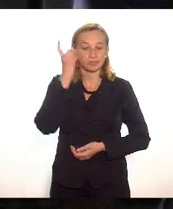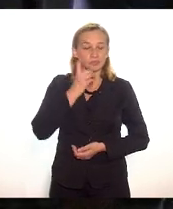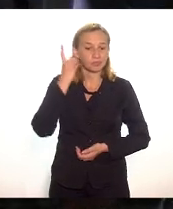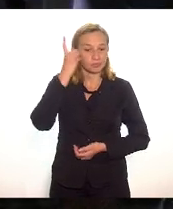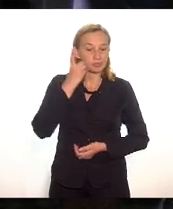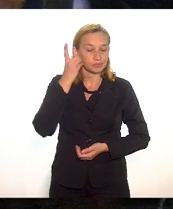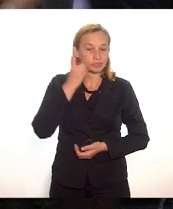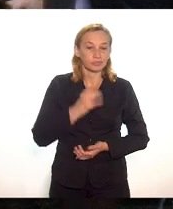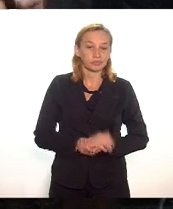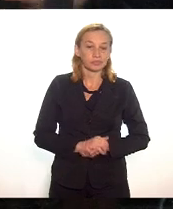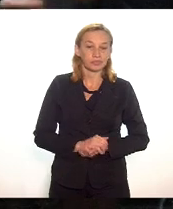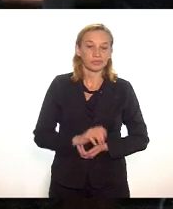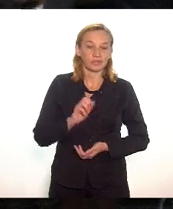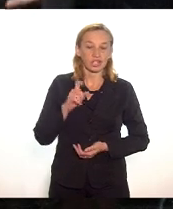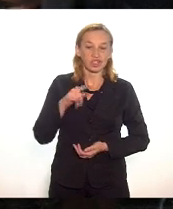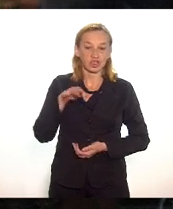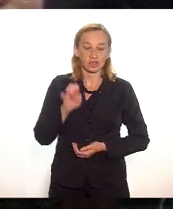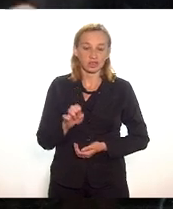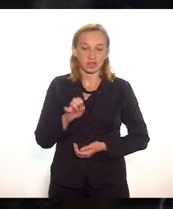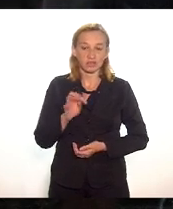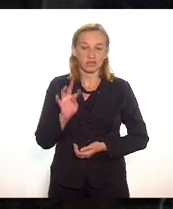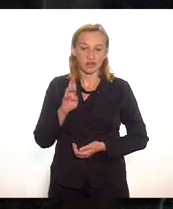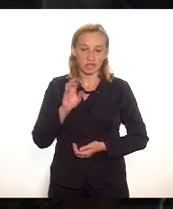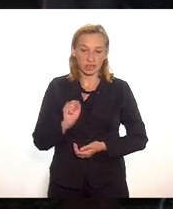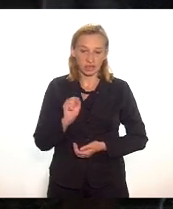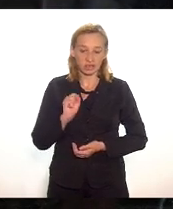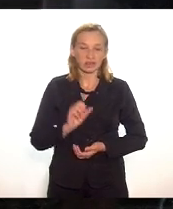Deputado Alexandre Freitas.